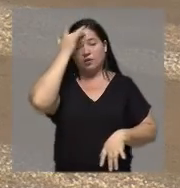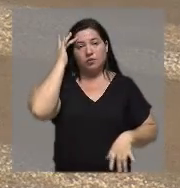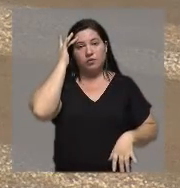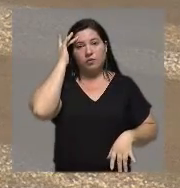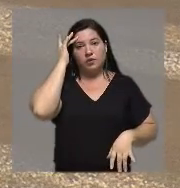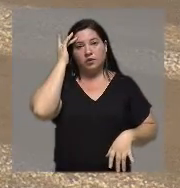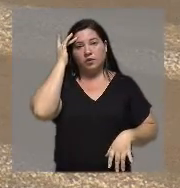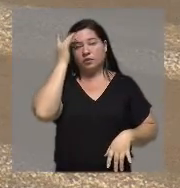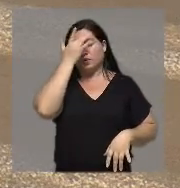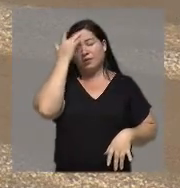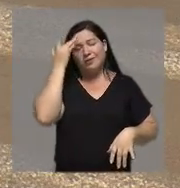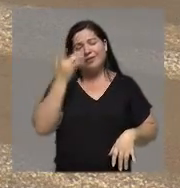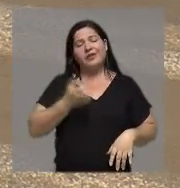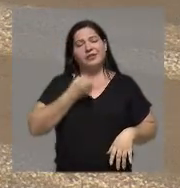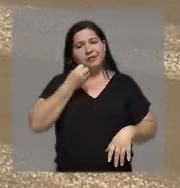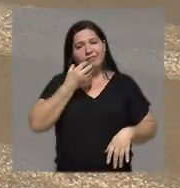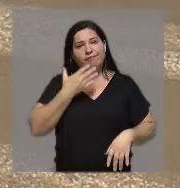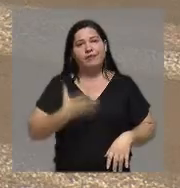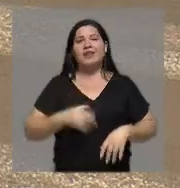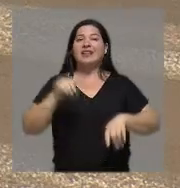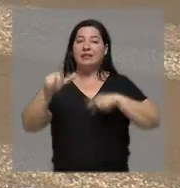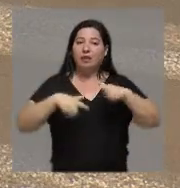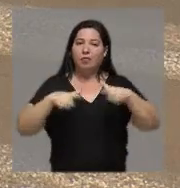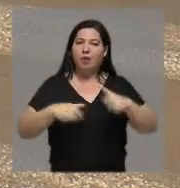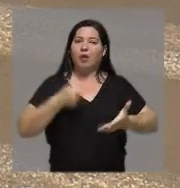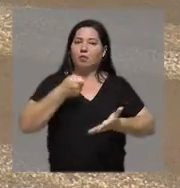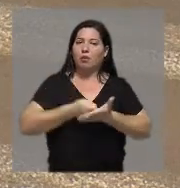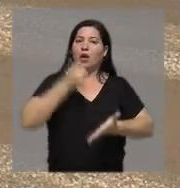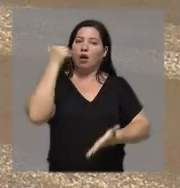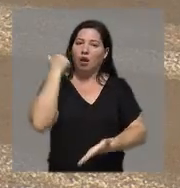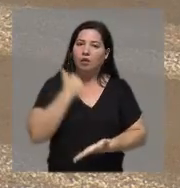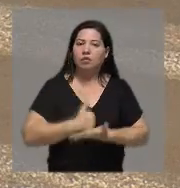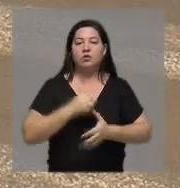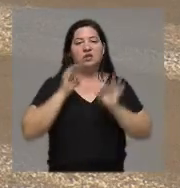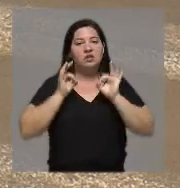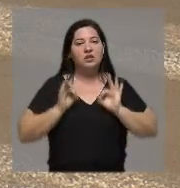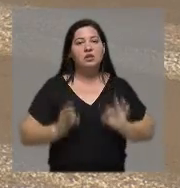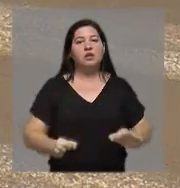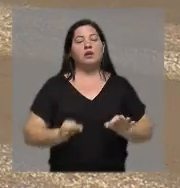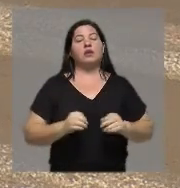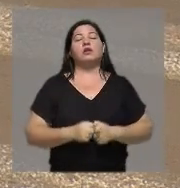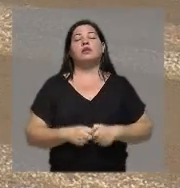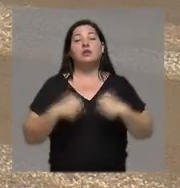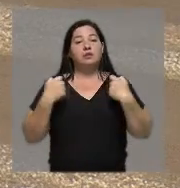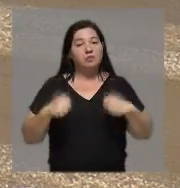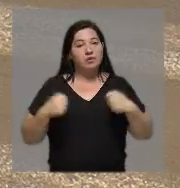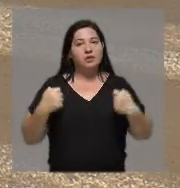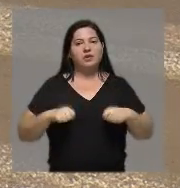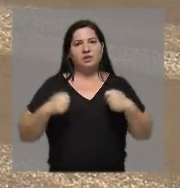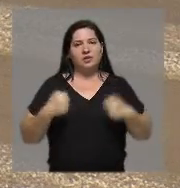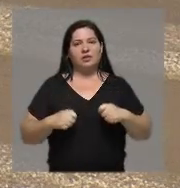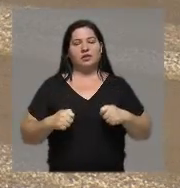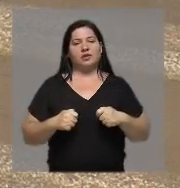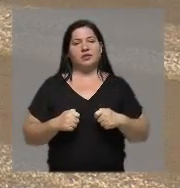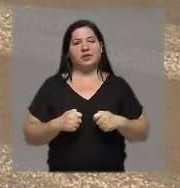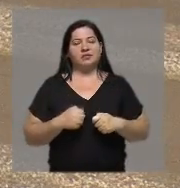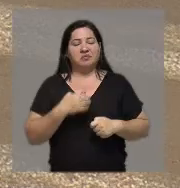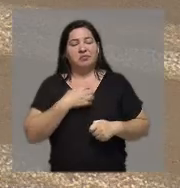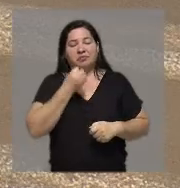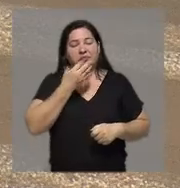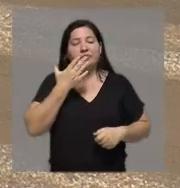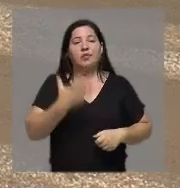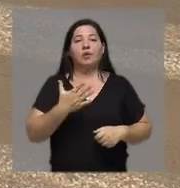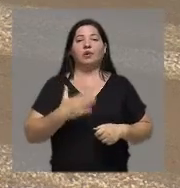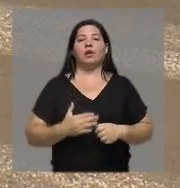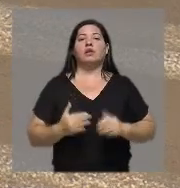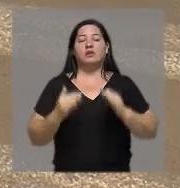ao cidadão de bem, aquele que trabalha, aquele que paga os seus impostos, né, e sem dúvida merece uma condição mínima de moradia,